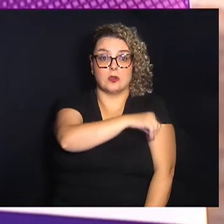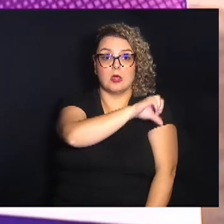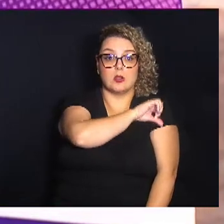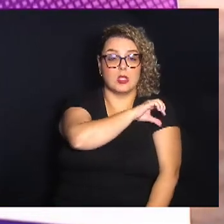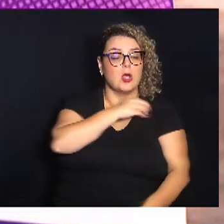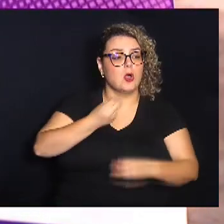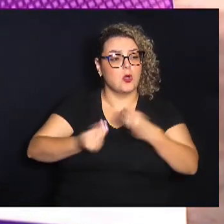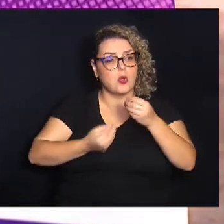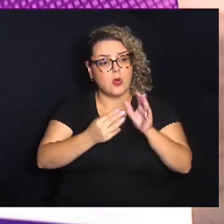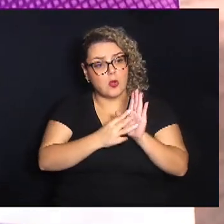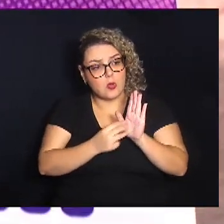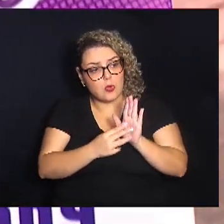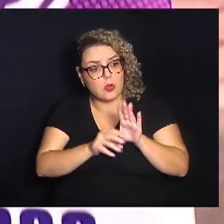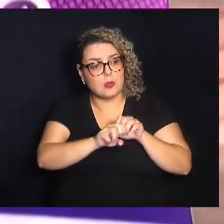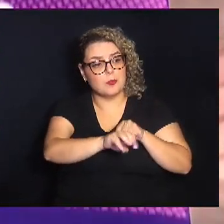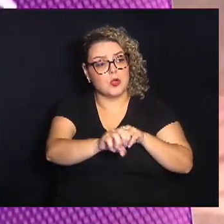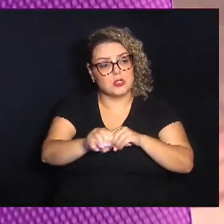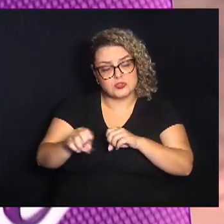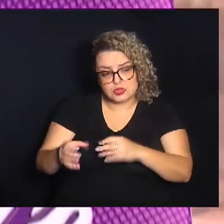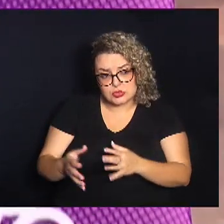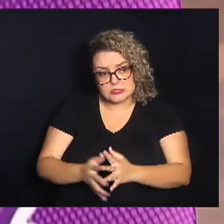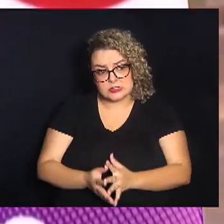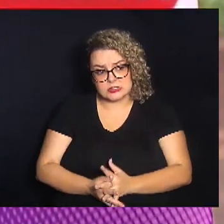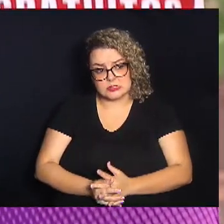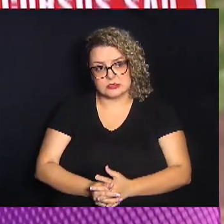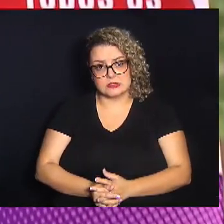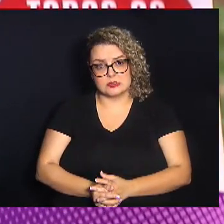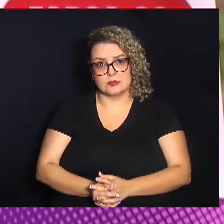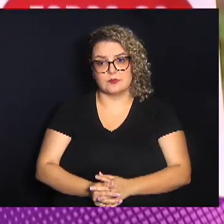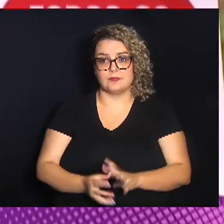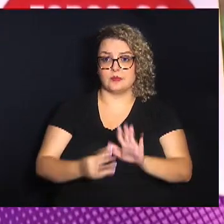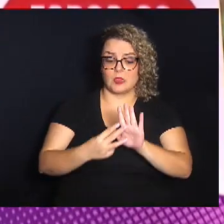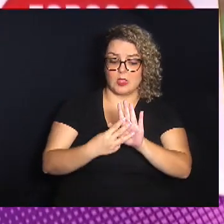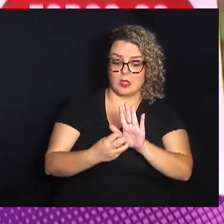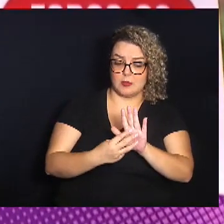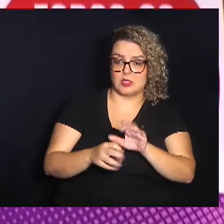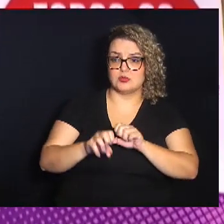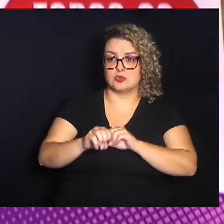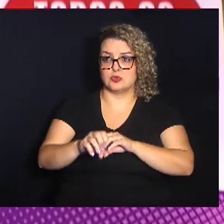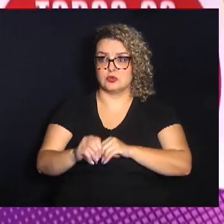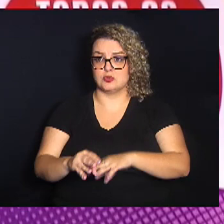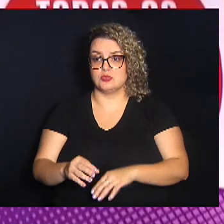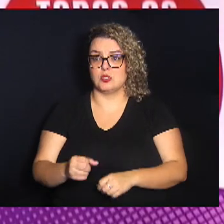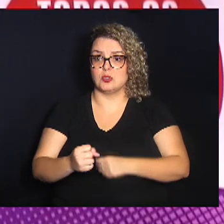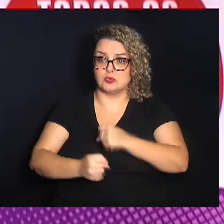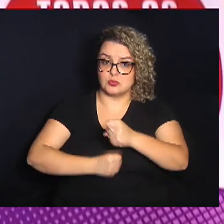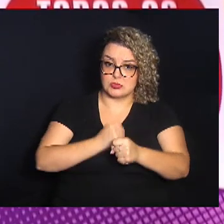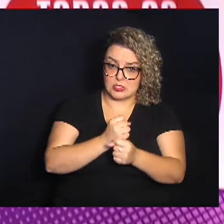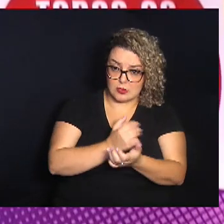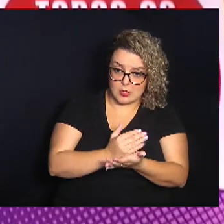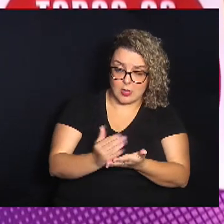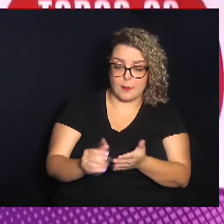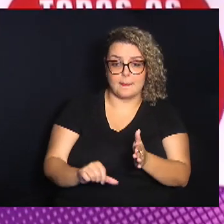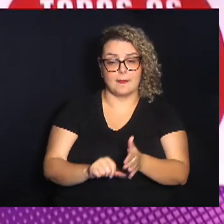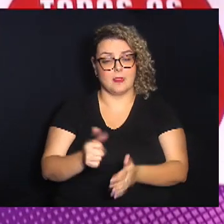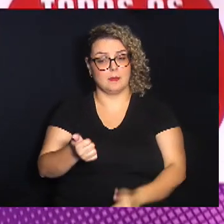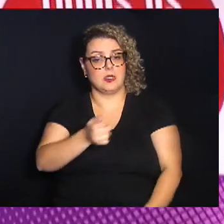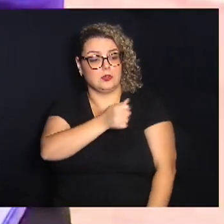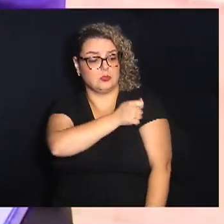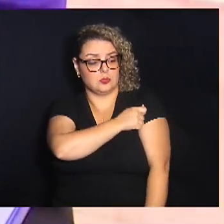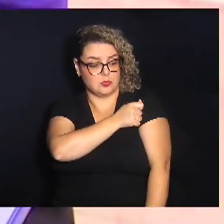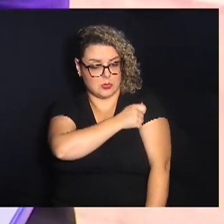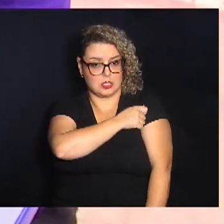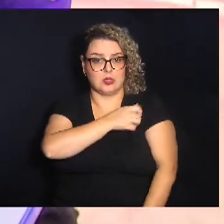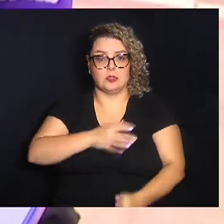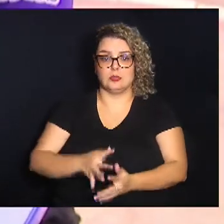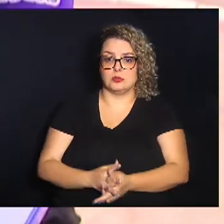a metodologia de ensino? A metodologia de ensino dos anos iniciais, primeiro o aluno, ele